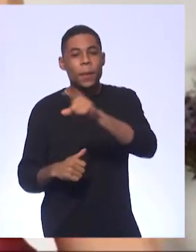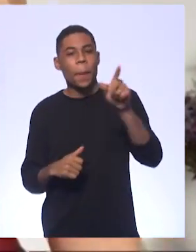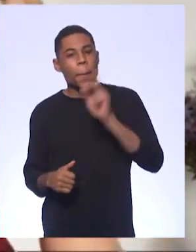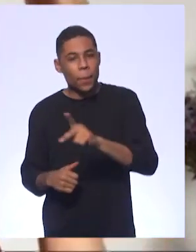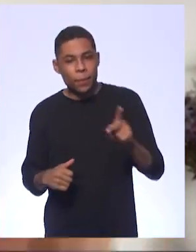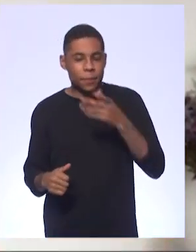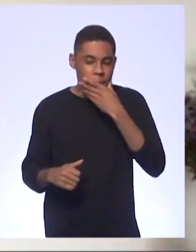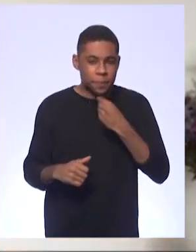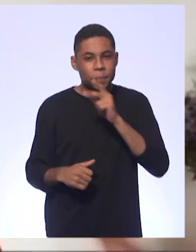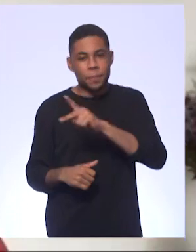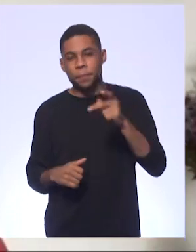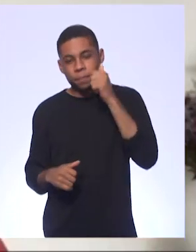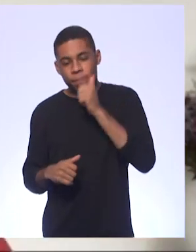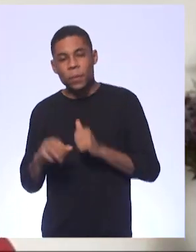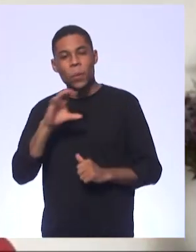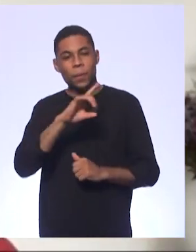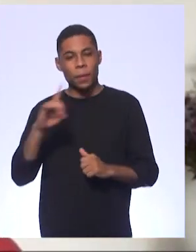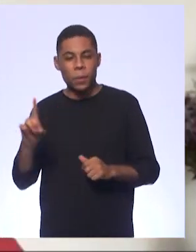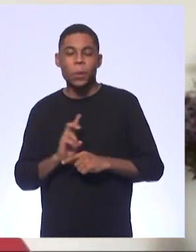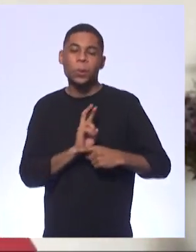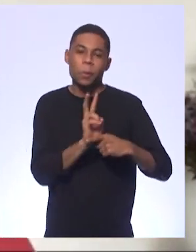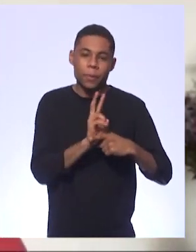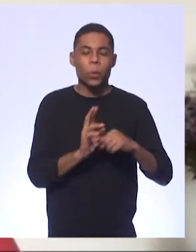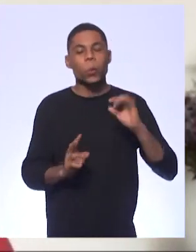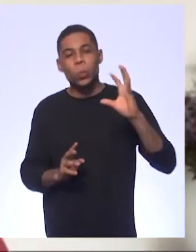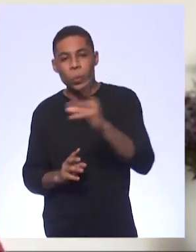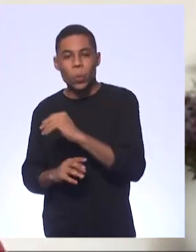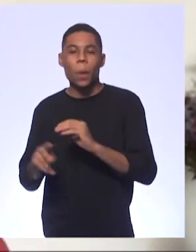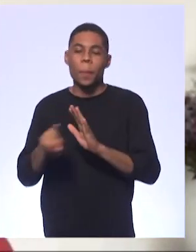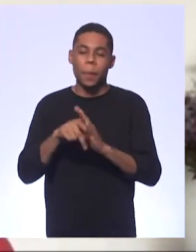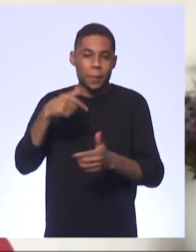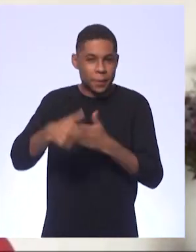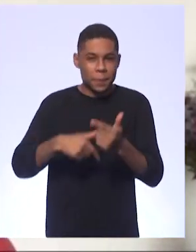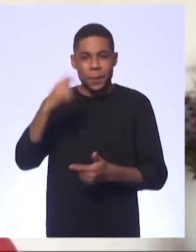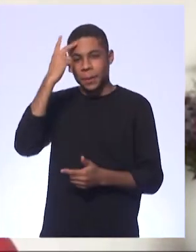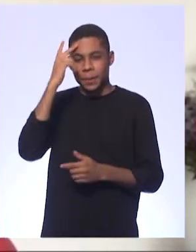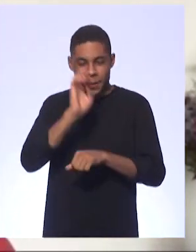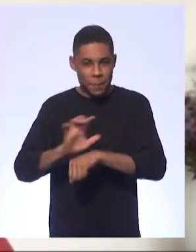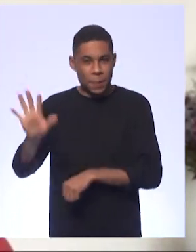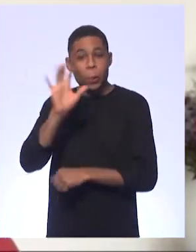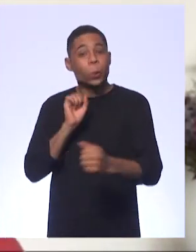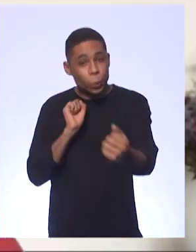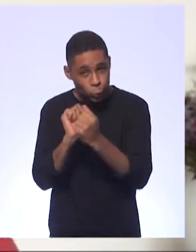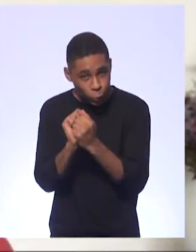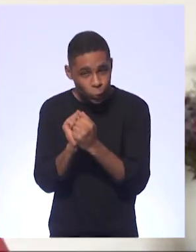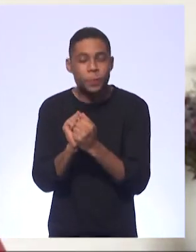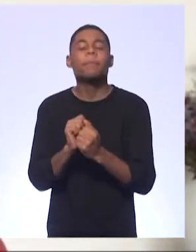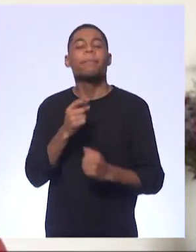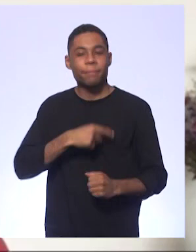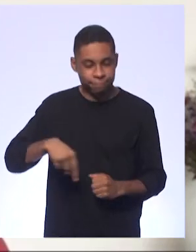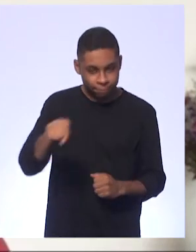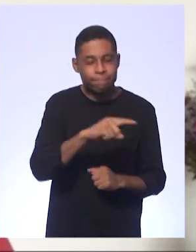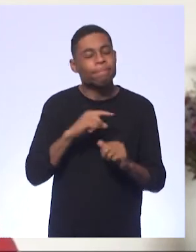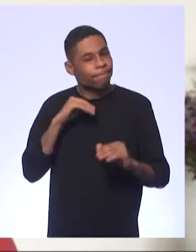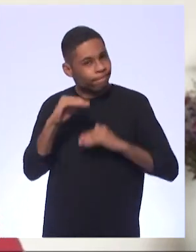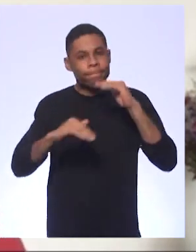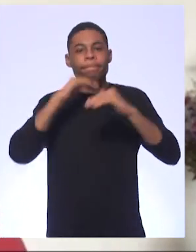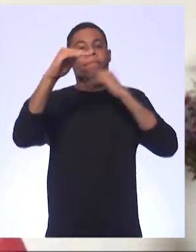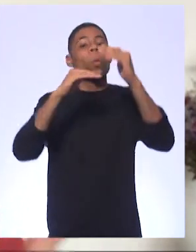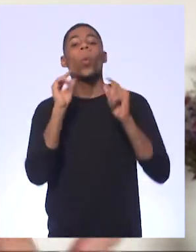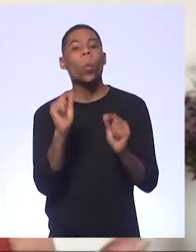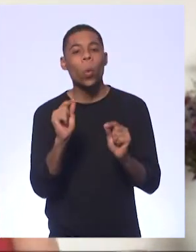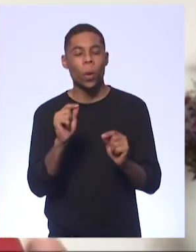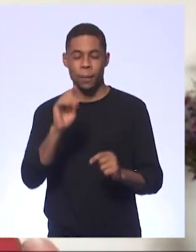professores, professoras, coordenadores, supervisores, todos da rede de São Paulo. Juntos a gente avança naquilo